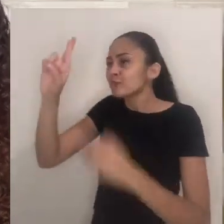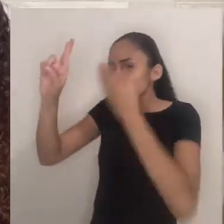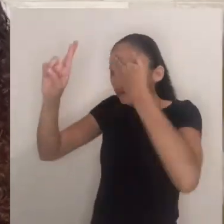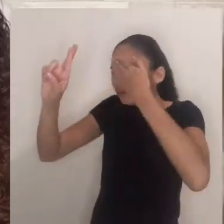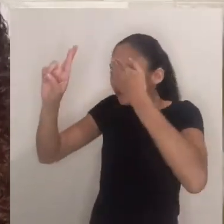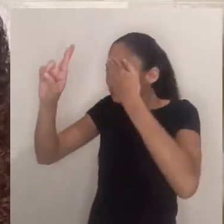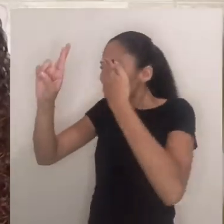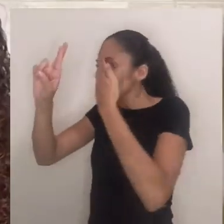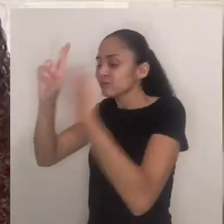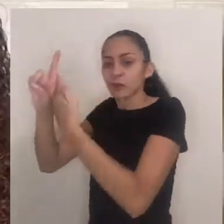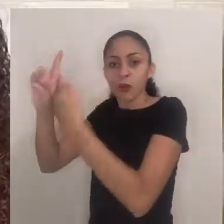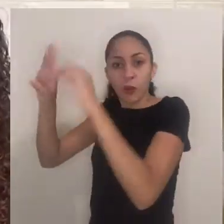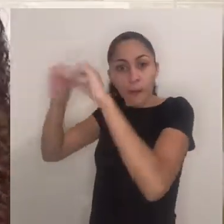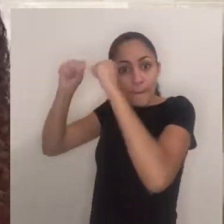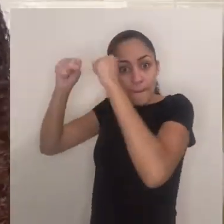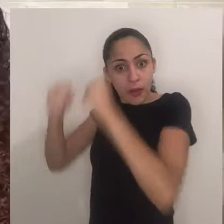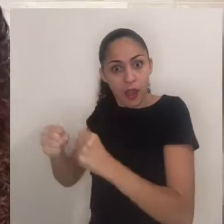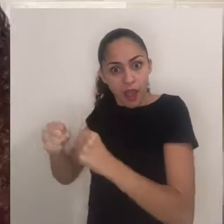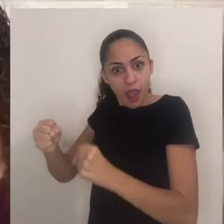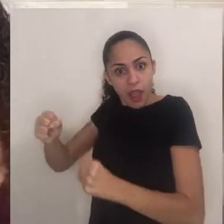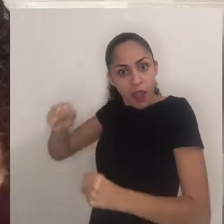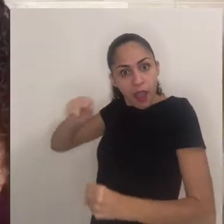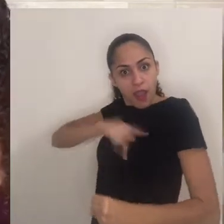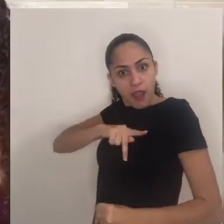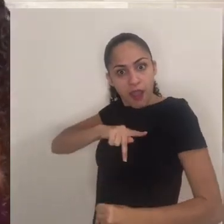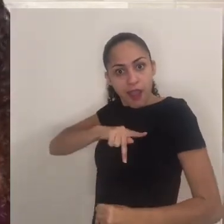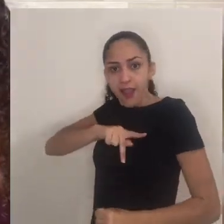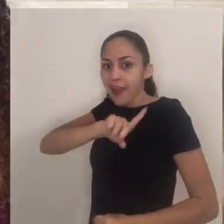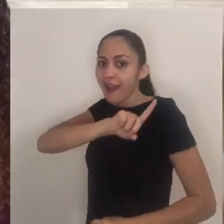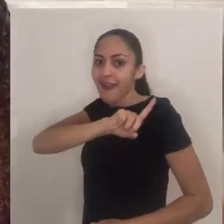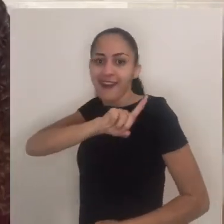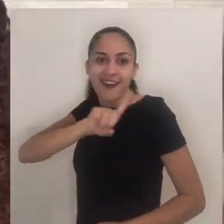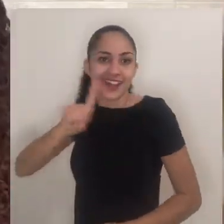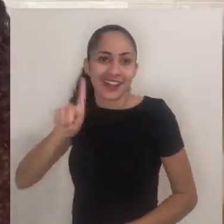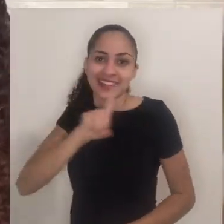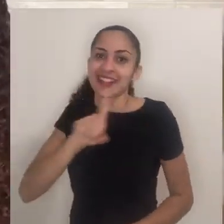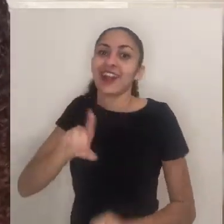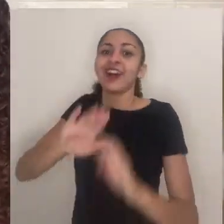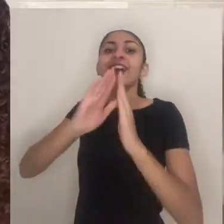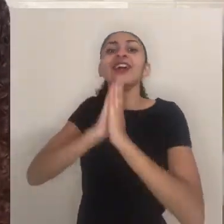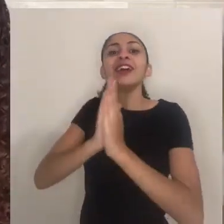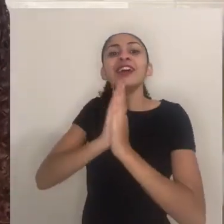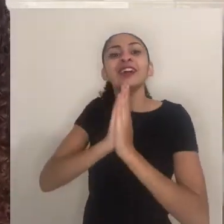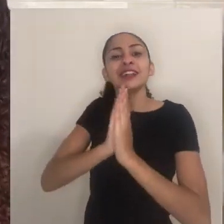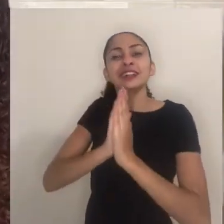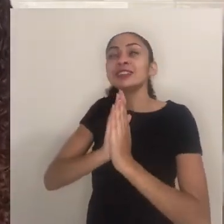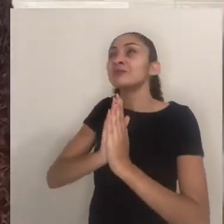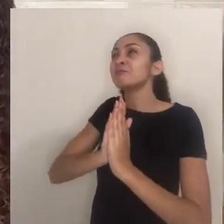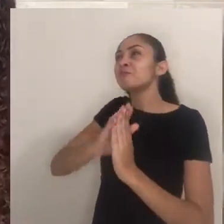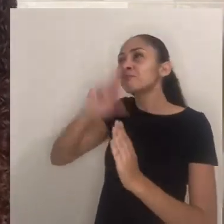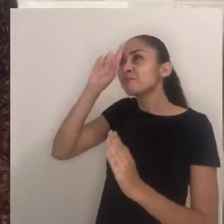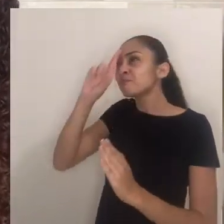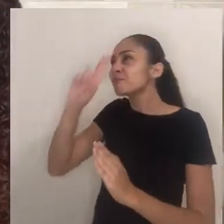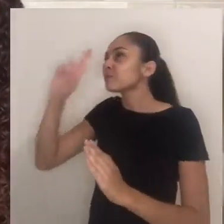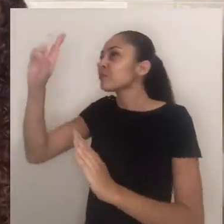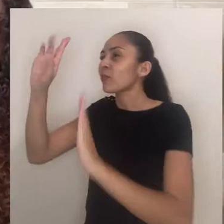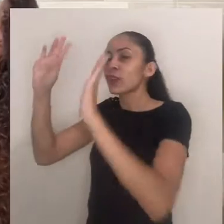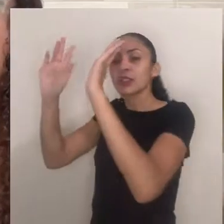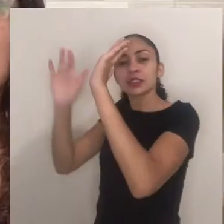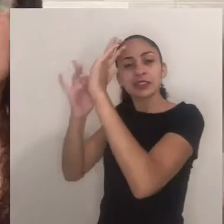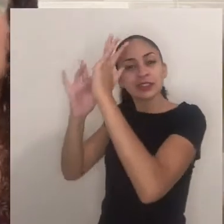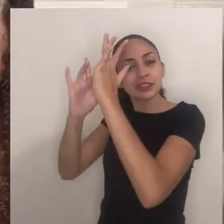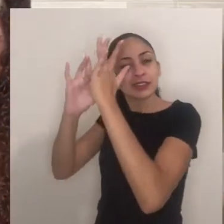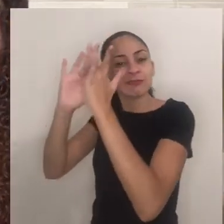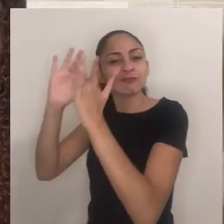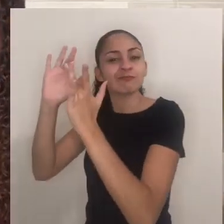confiantes nos méritos de Cristo. O poder não está em nossa oração por si só ou em nós, mas nós oramos confiantes